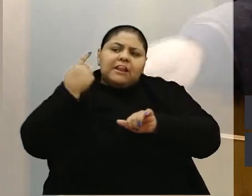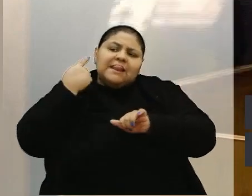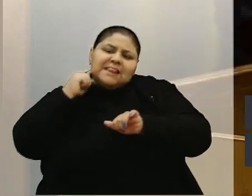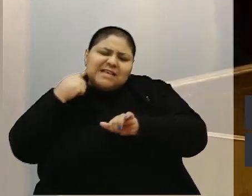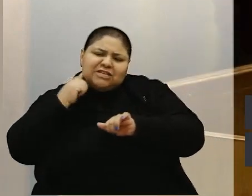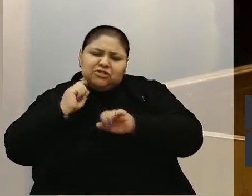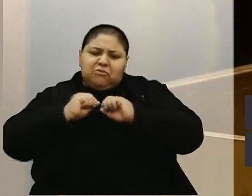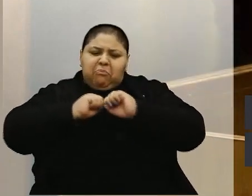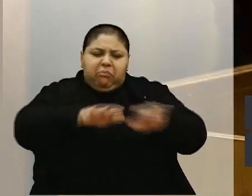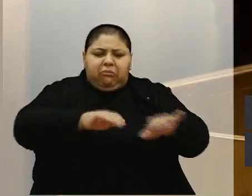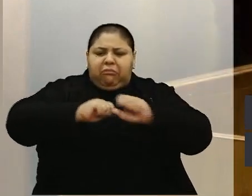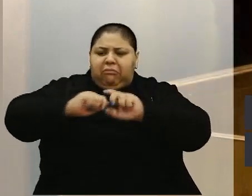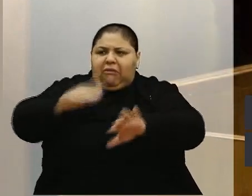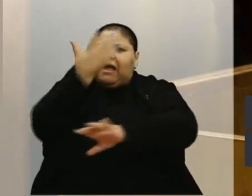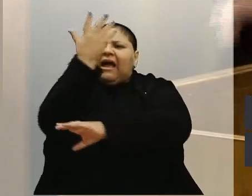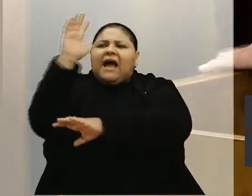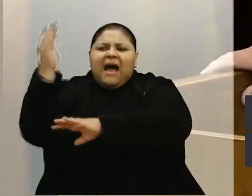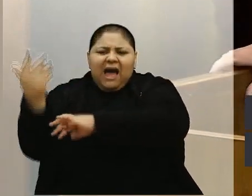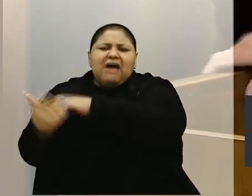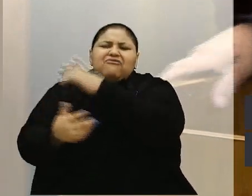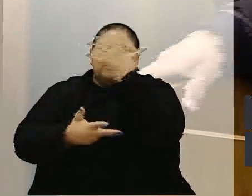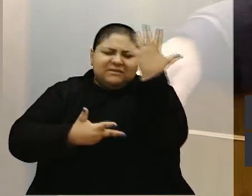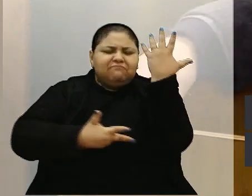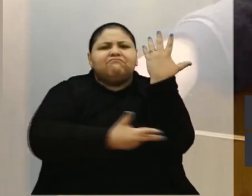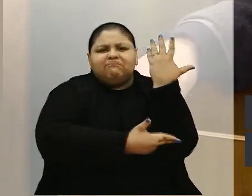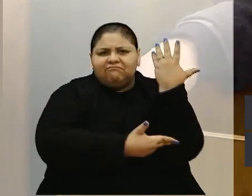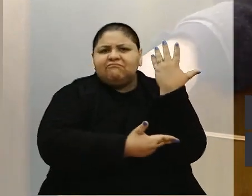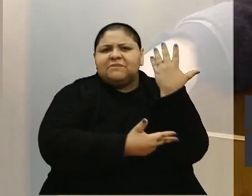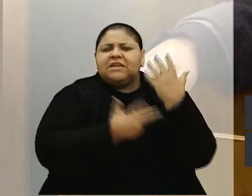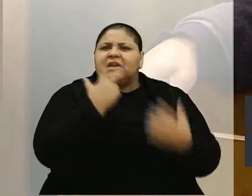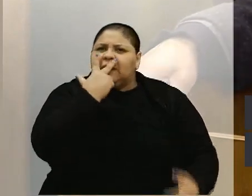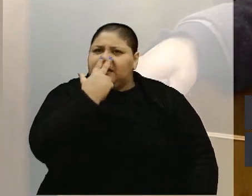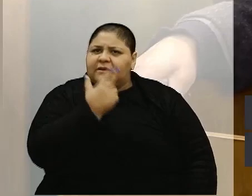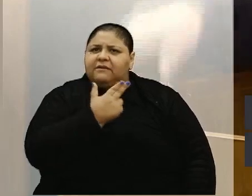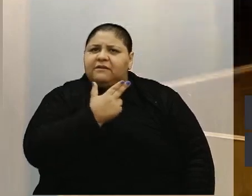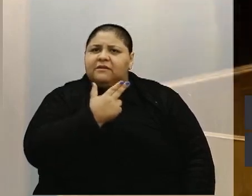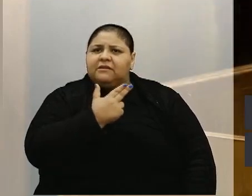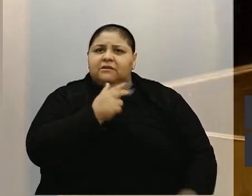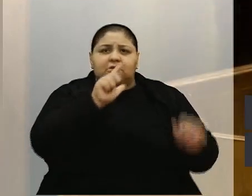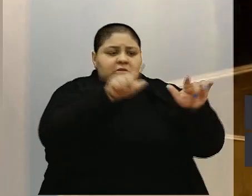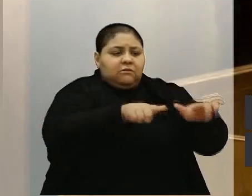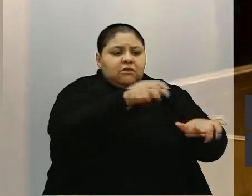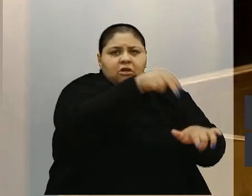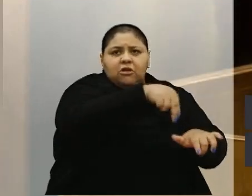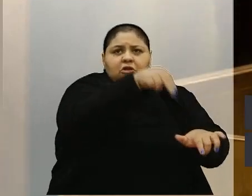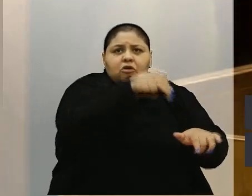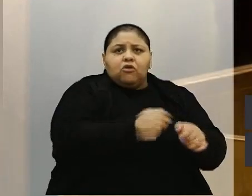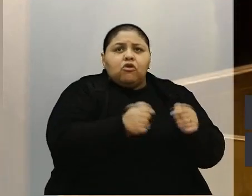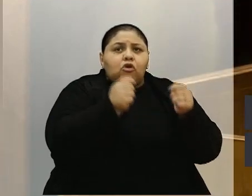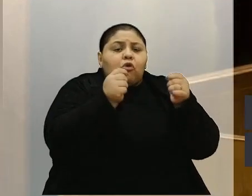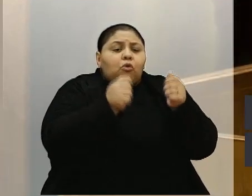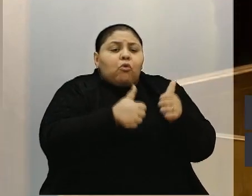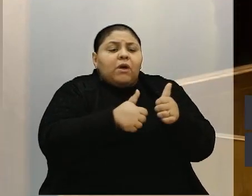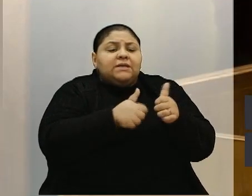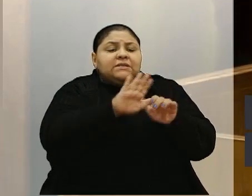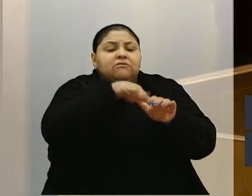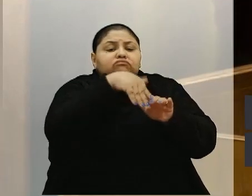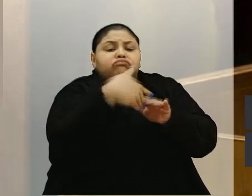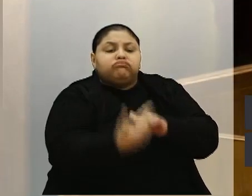ainda há árvores para ser cortadas, como tem lá na Zona Norte, quase caindo sobre a